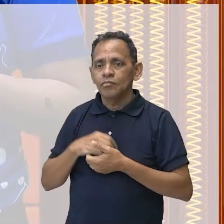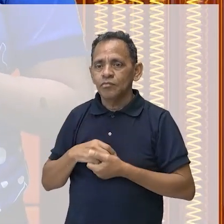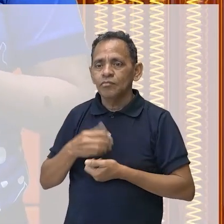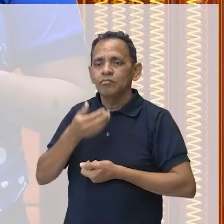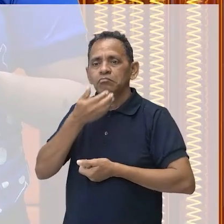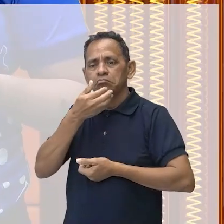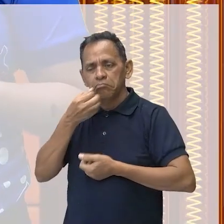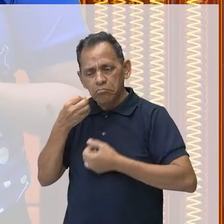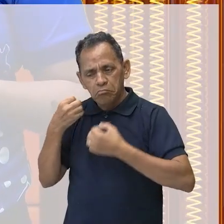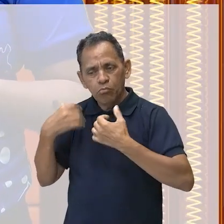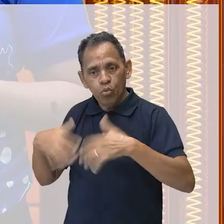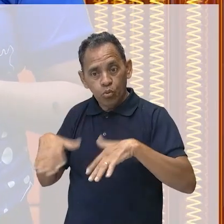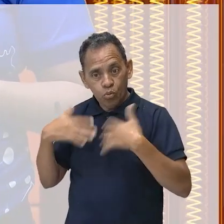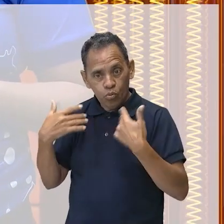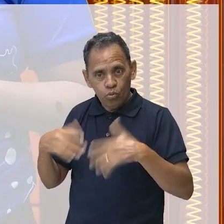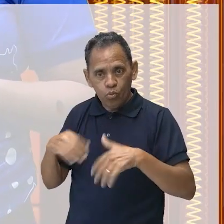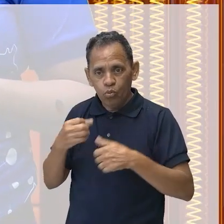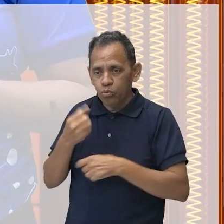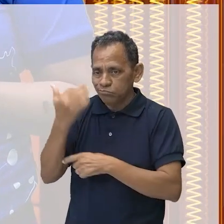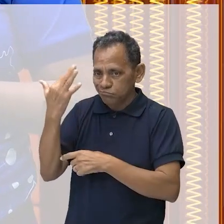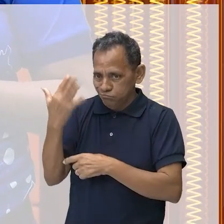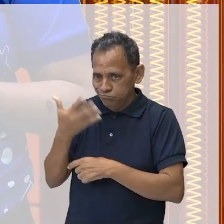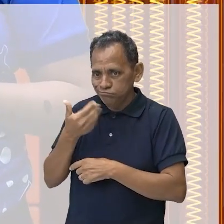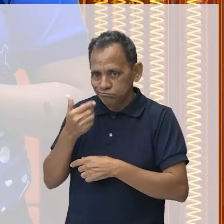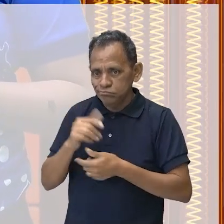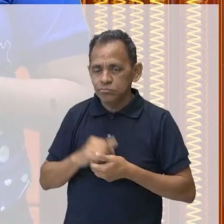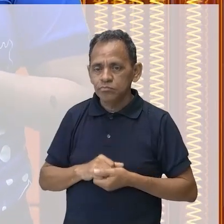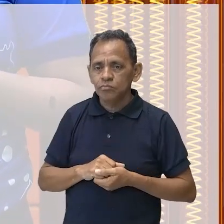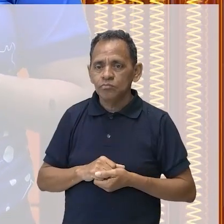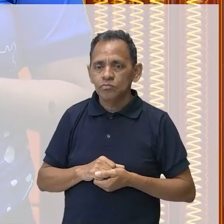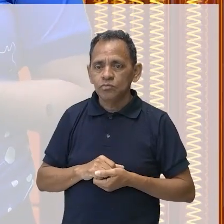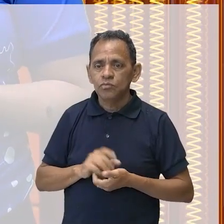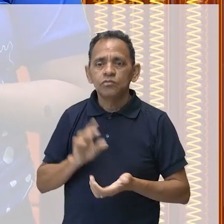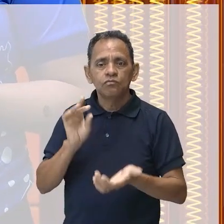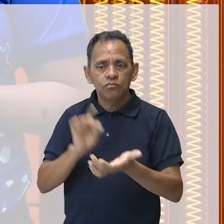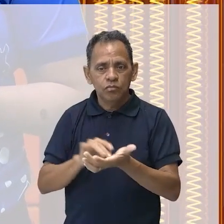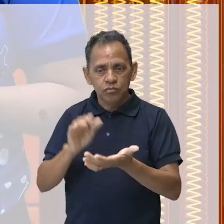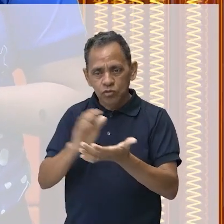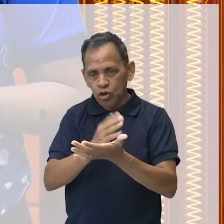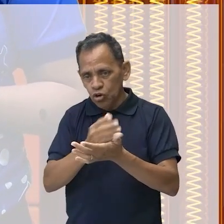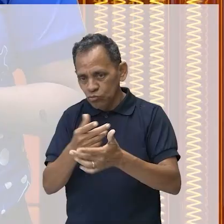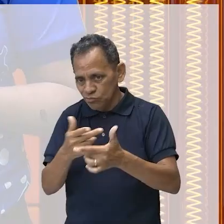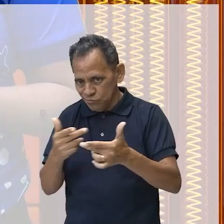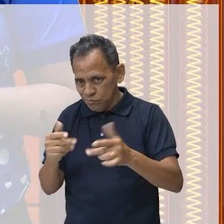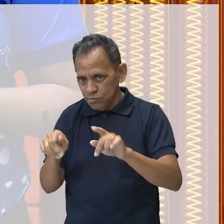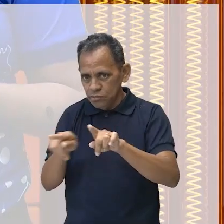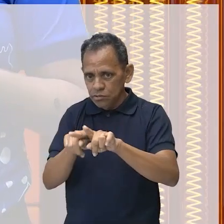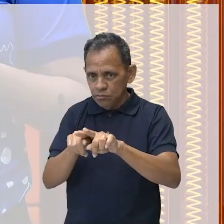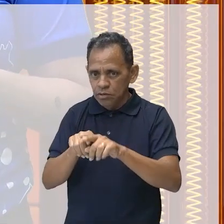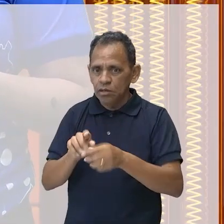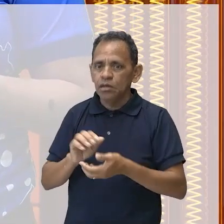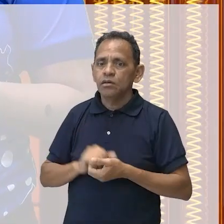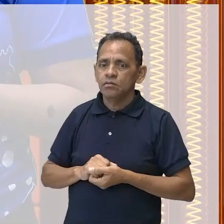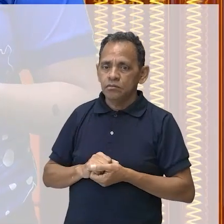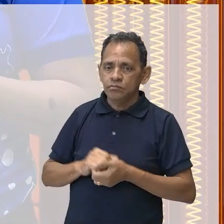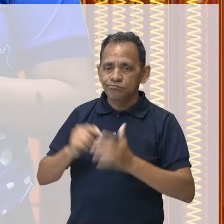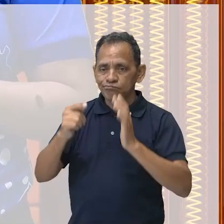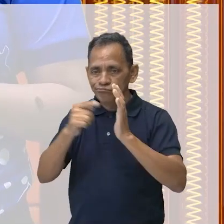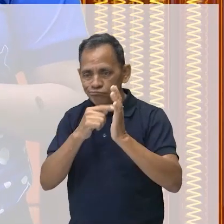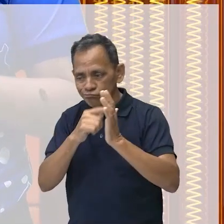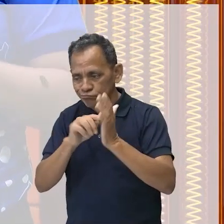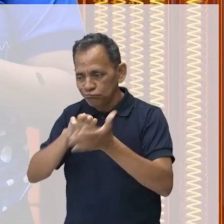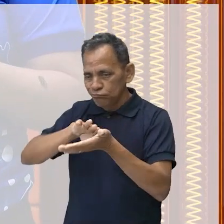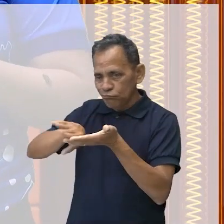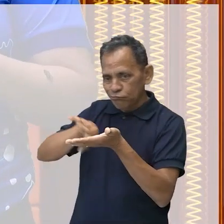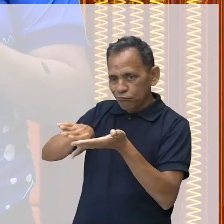desses alimentos, e infelizmente acaba estragando algumas vezes, né? Então, essa parte de problema social, com a desigualdade